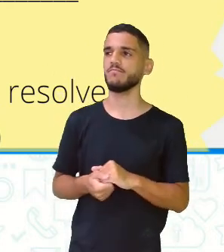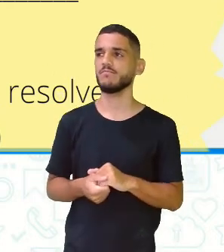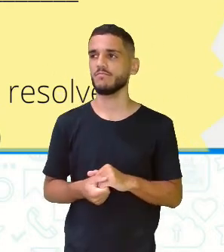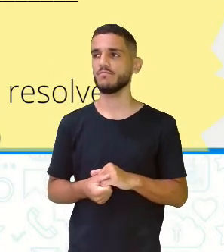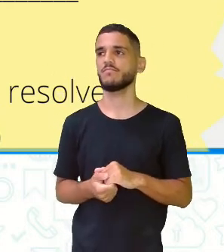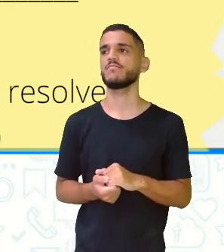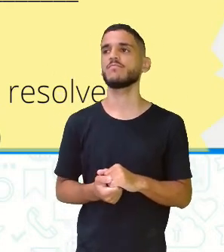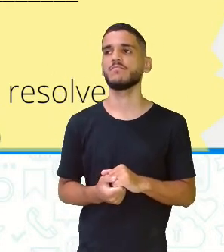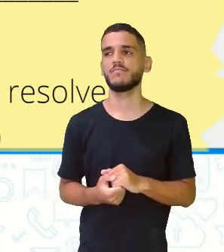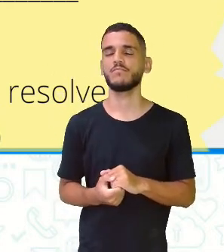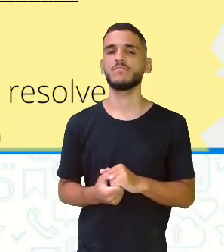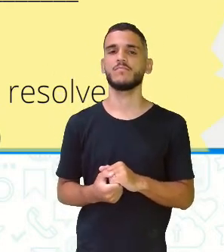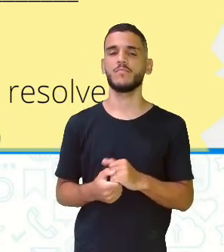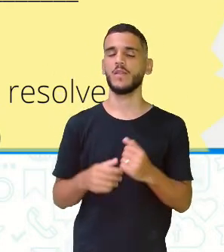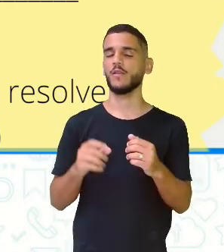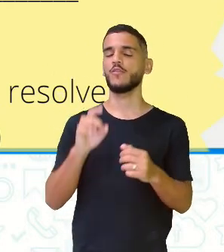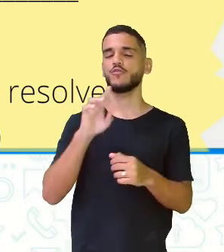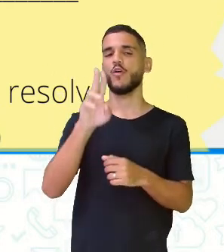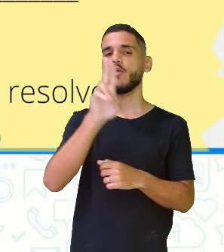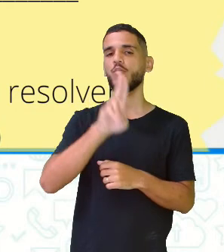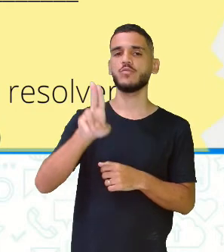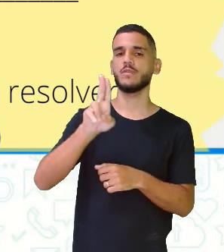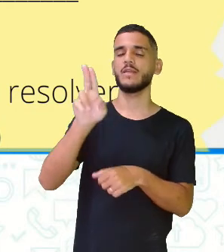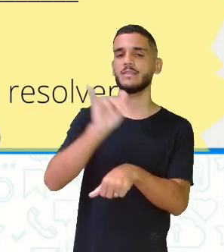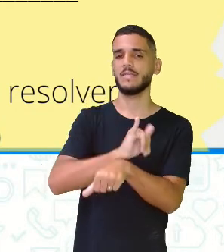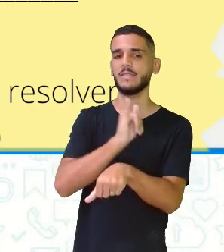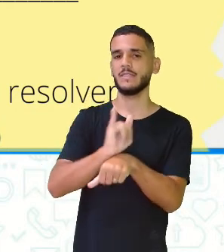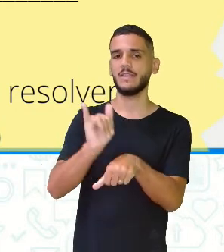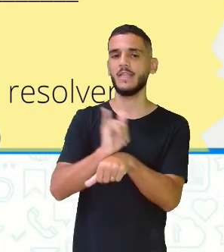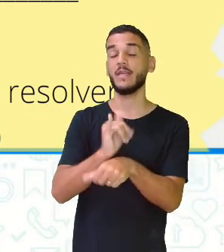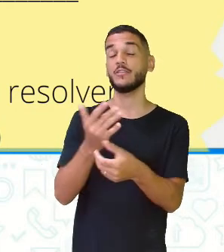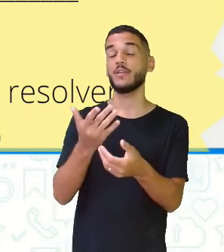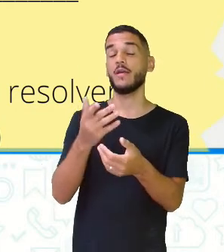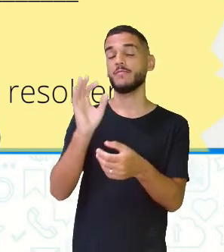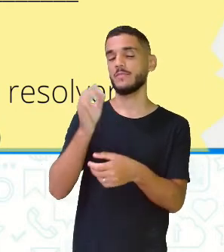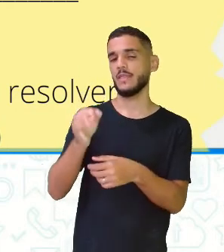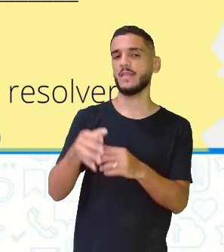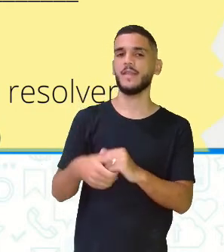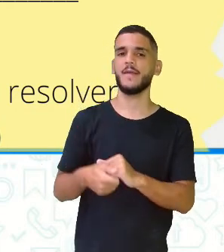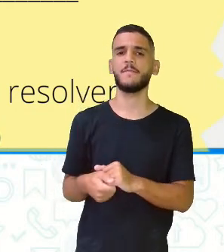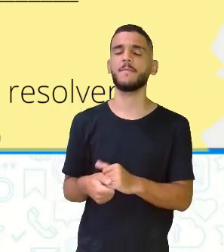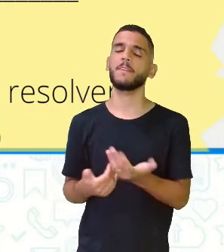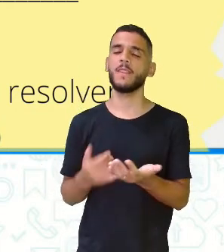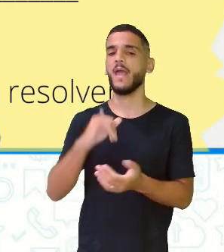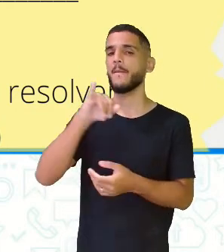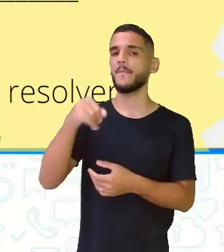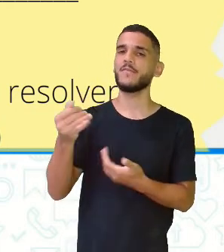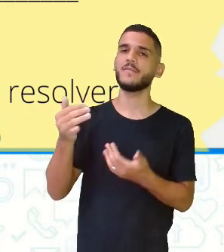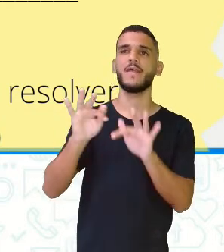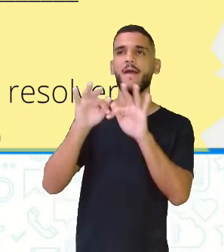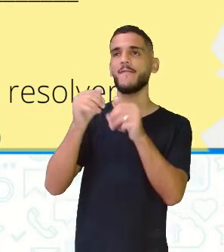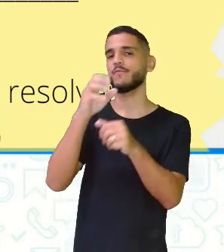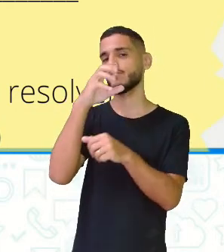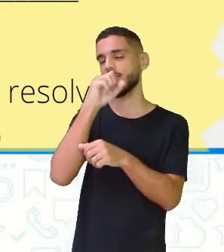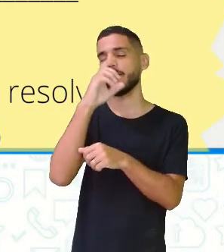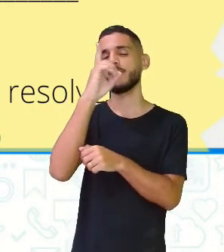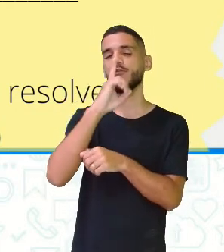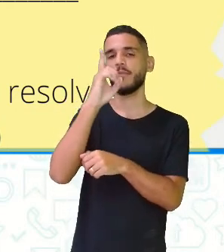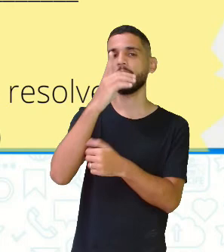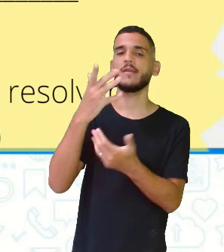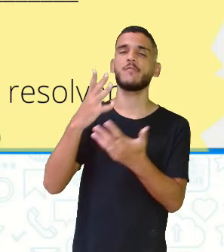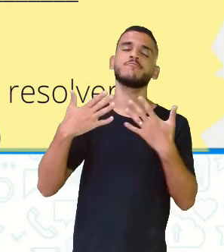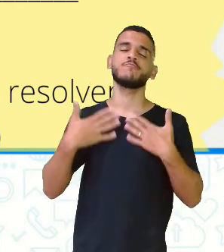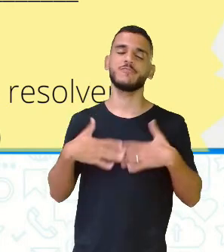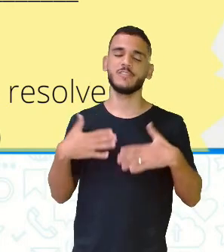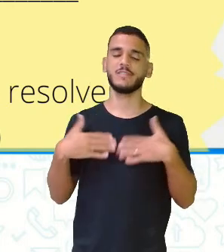correta? Completa com a correta. Vou aproveitar o fim de semana para descansar ou descansar. Completa com a correta.